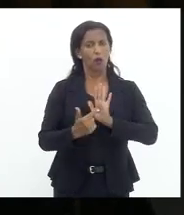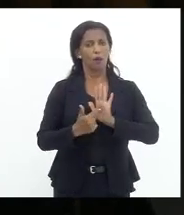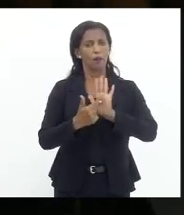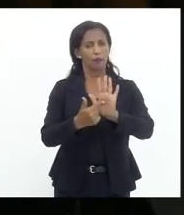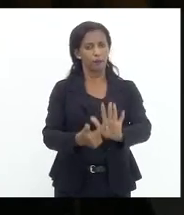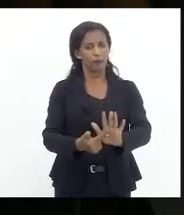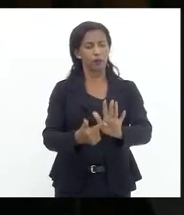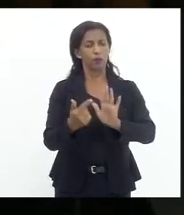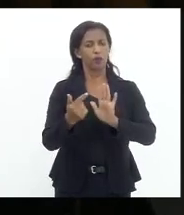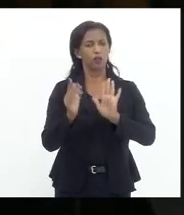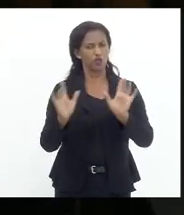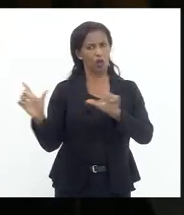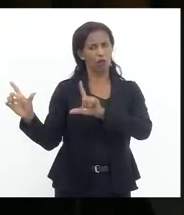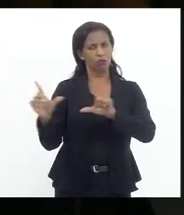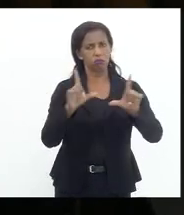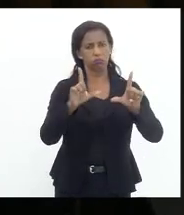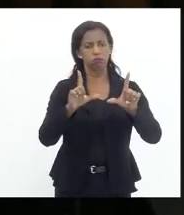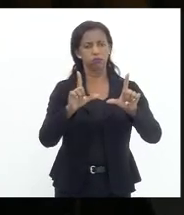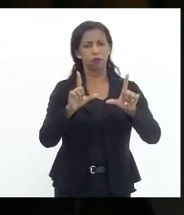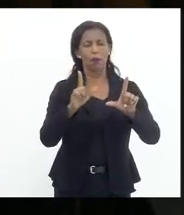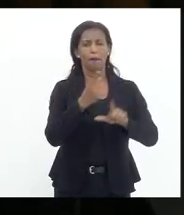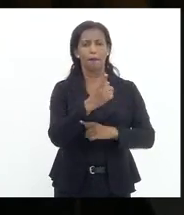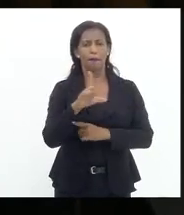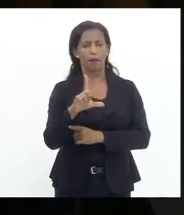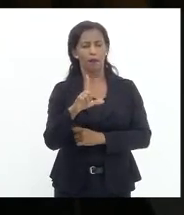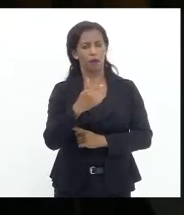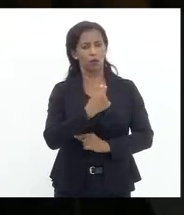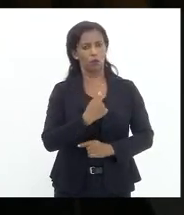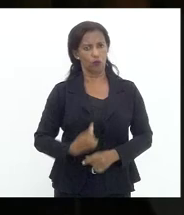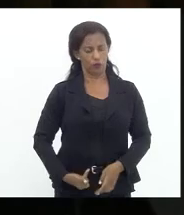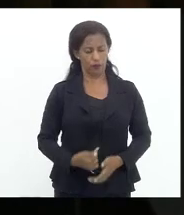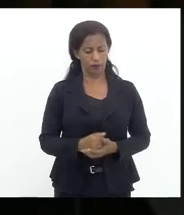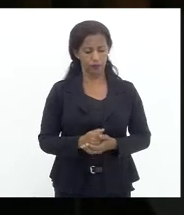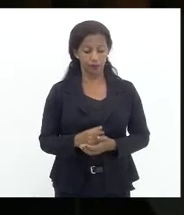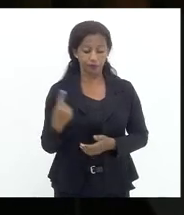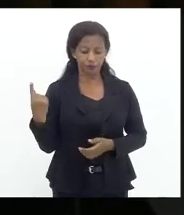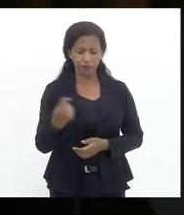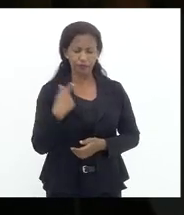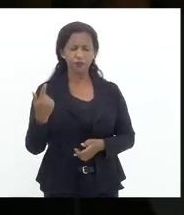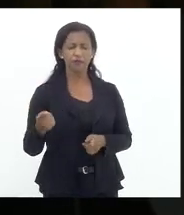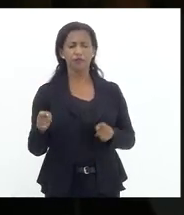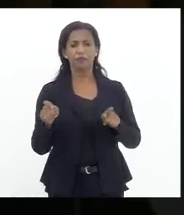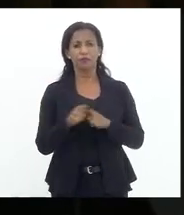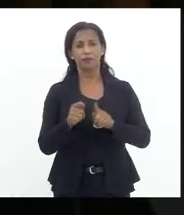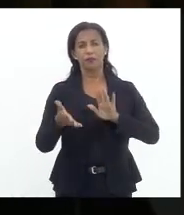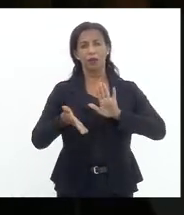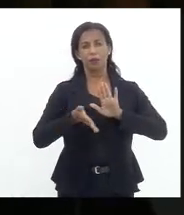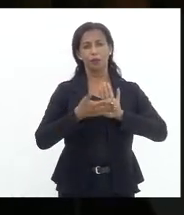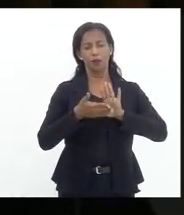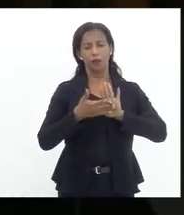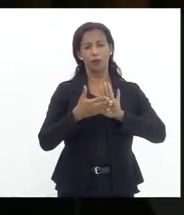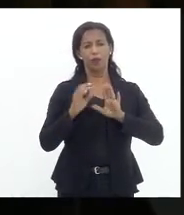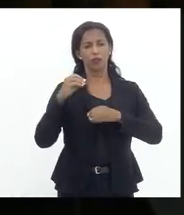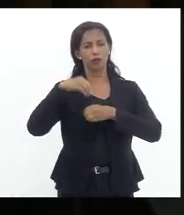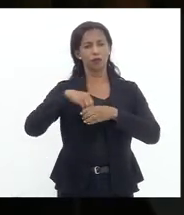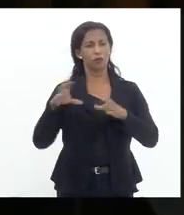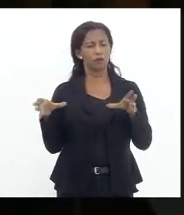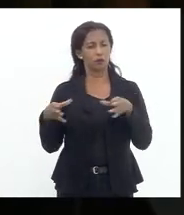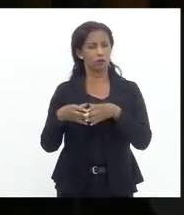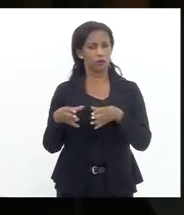apresentou ao governador. Nós também fizemos, através de uma proposta dentro da Comissão